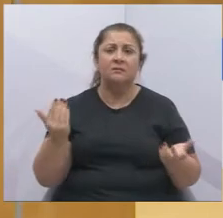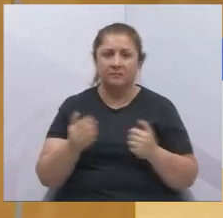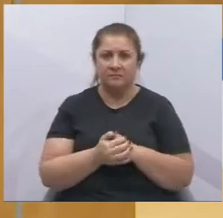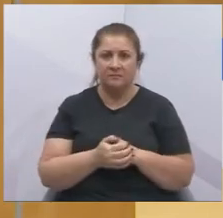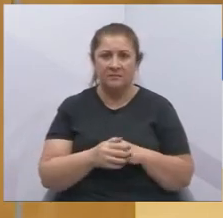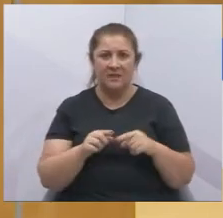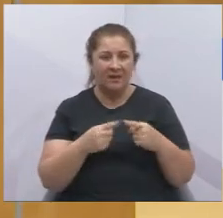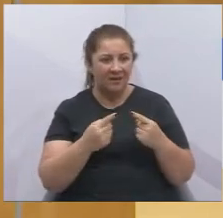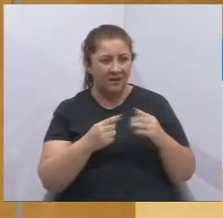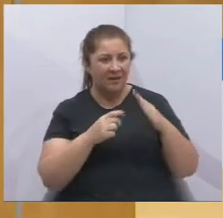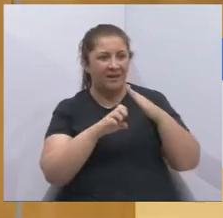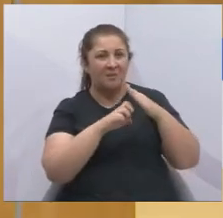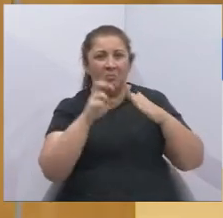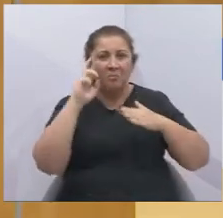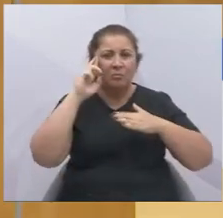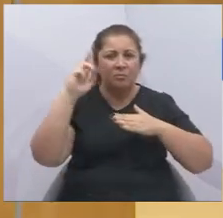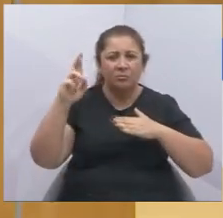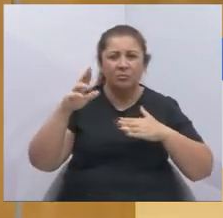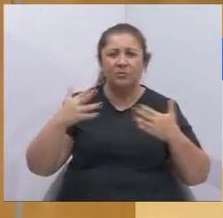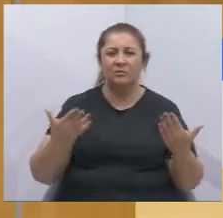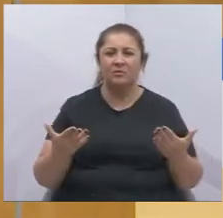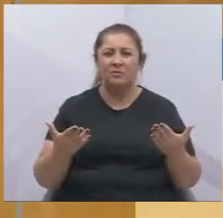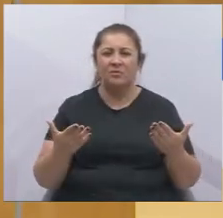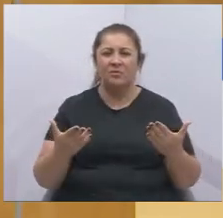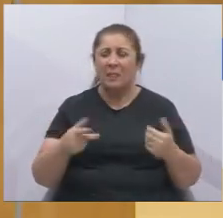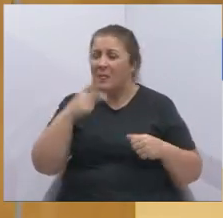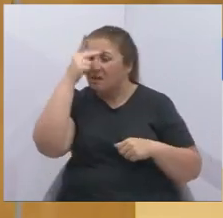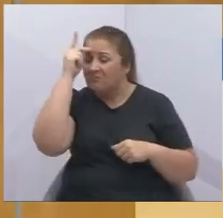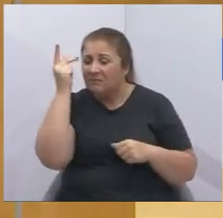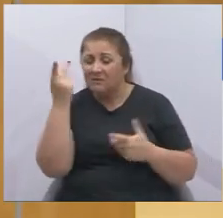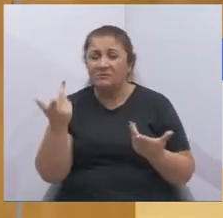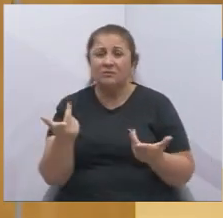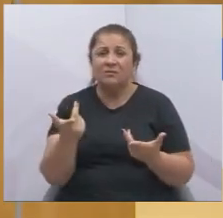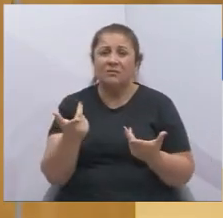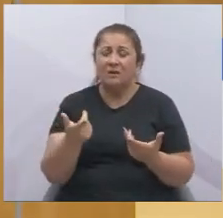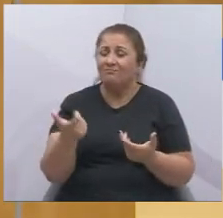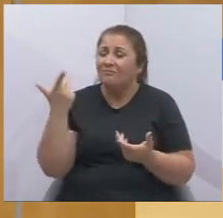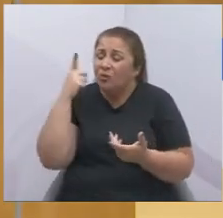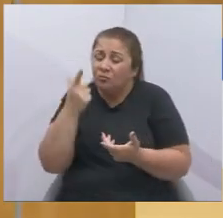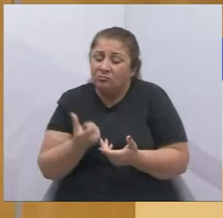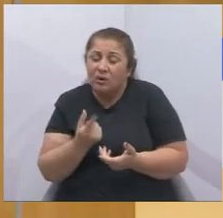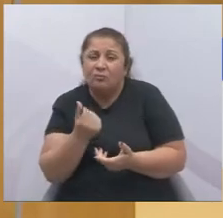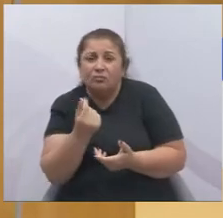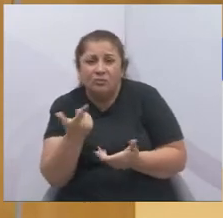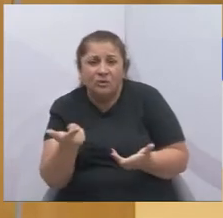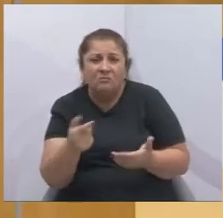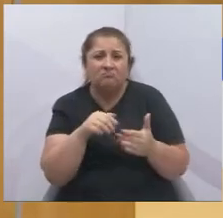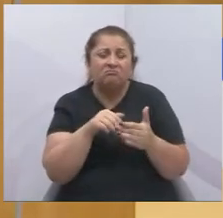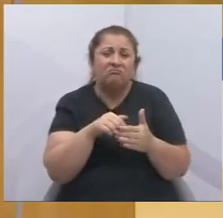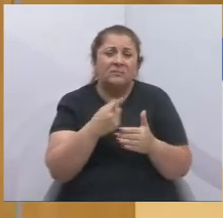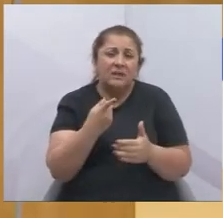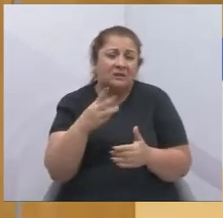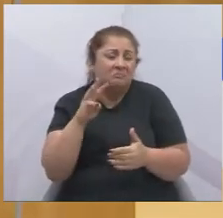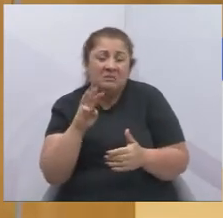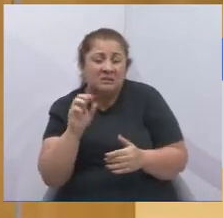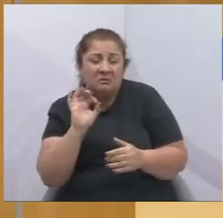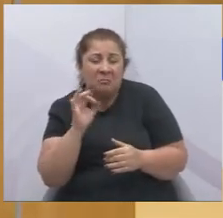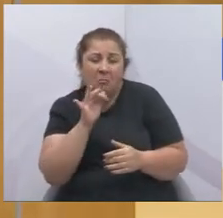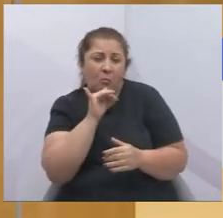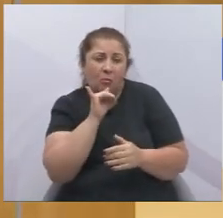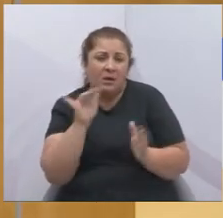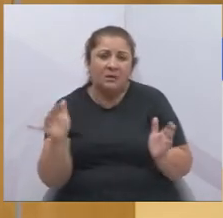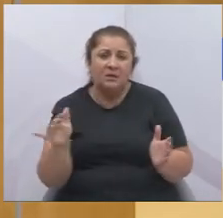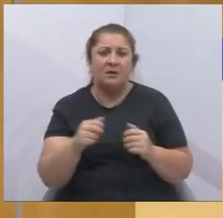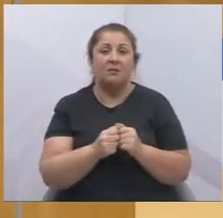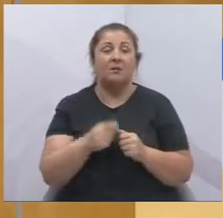Agora o pequeno empresário, aquele cidadão que pegou o seu acerto do serviço, aquele que acreditou que podia abrir uma adega, abrir